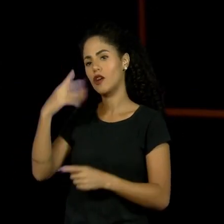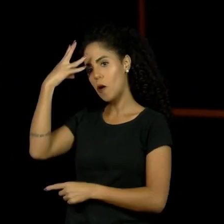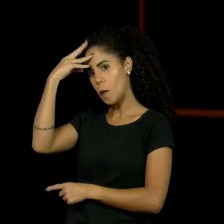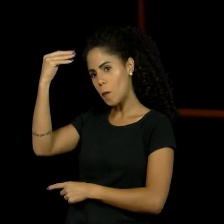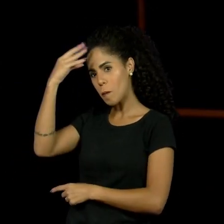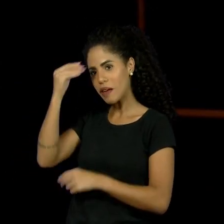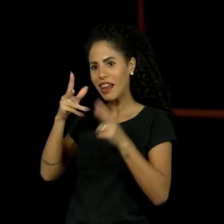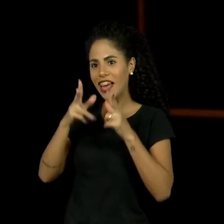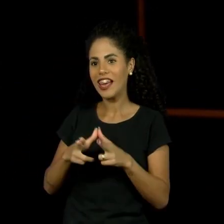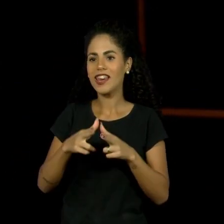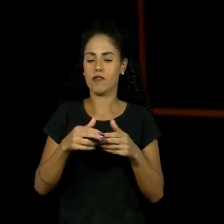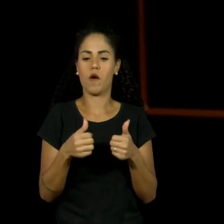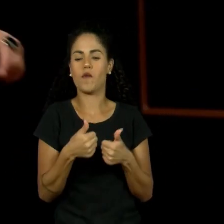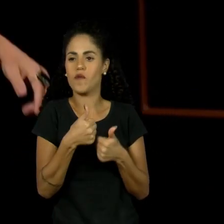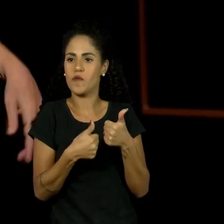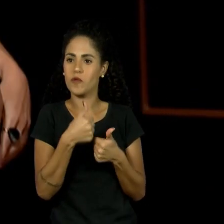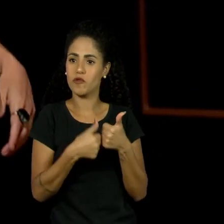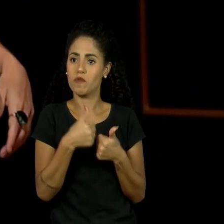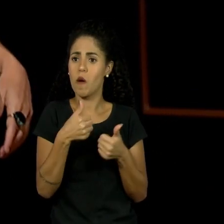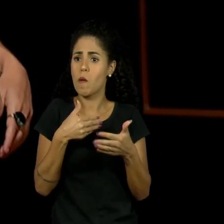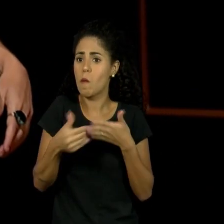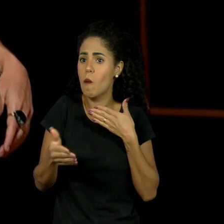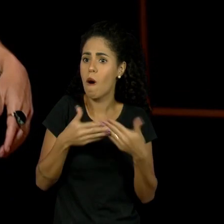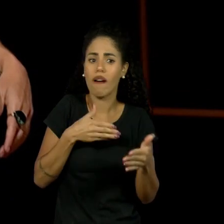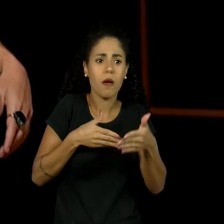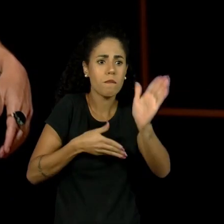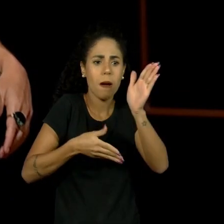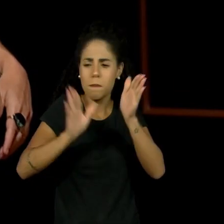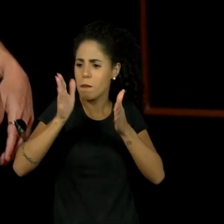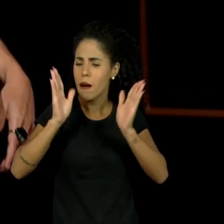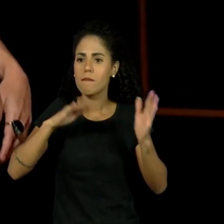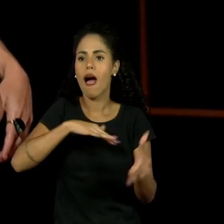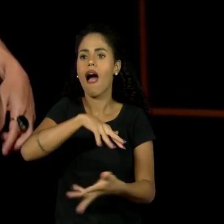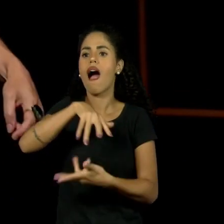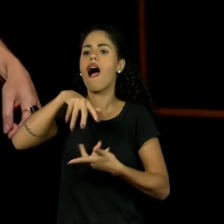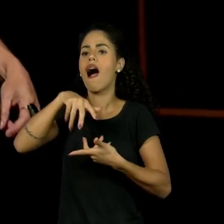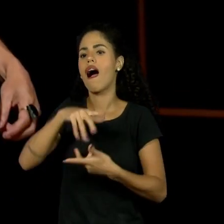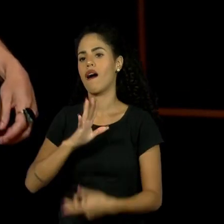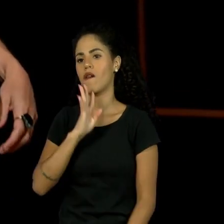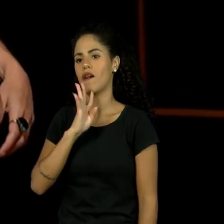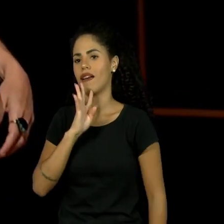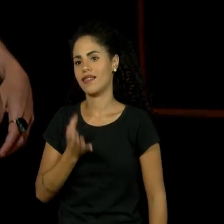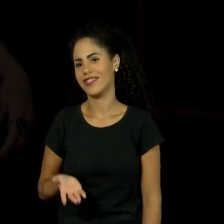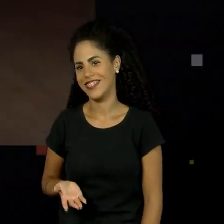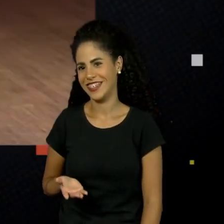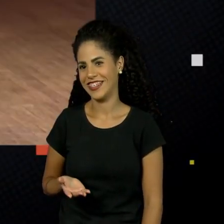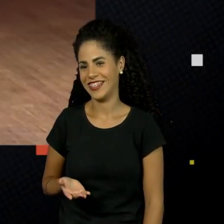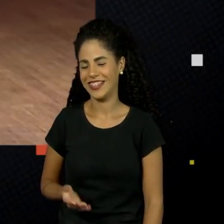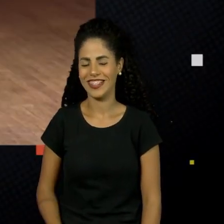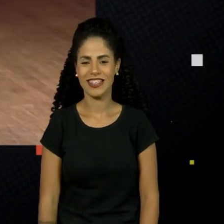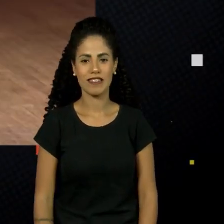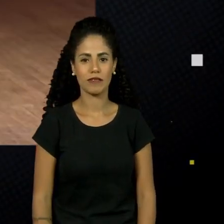futebol. Que você vai em qualquer cantinho do mundo, os violonistas sabem quem eles são.